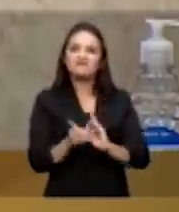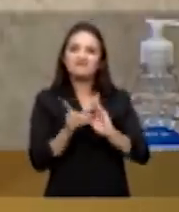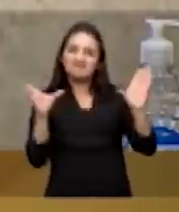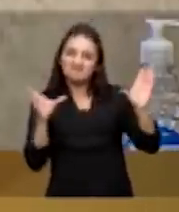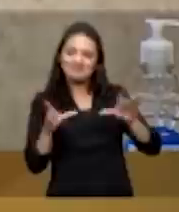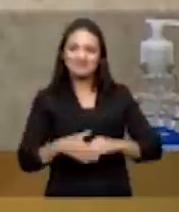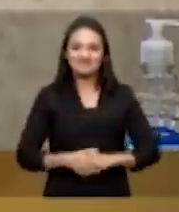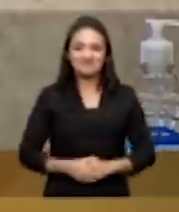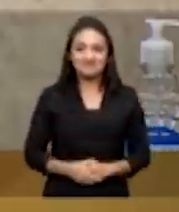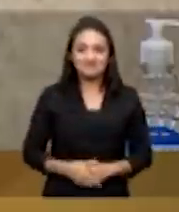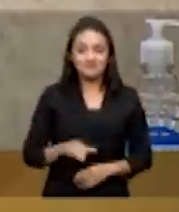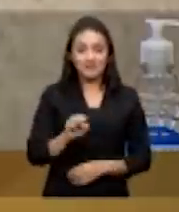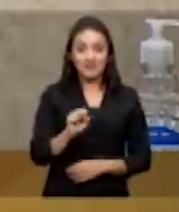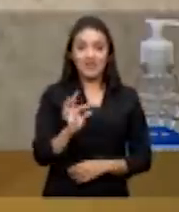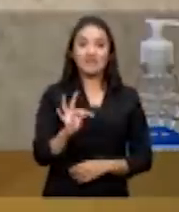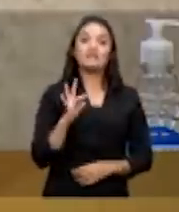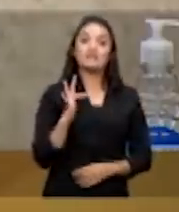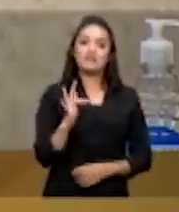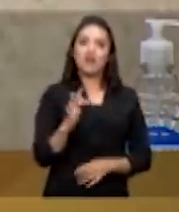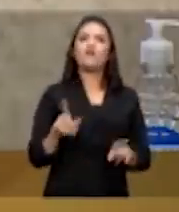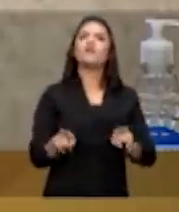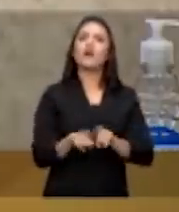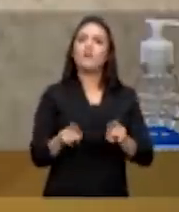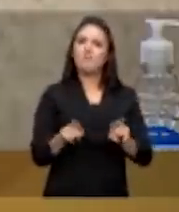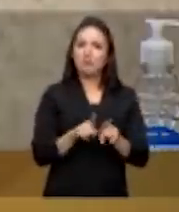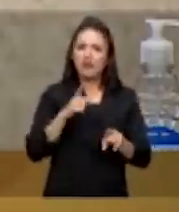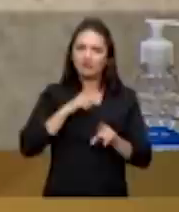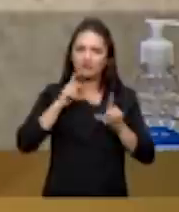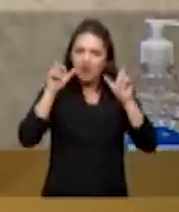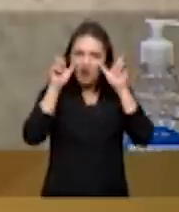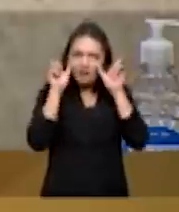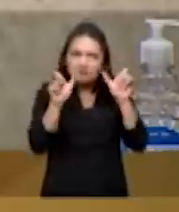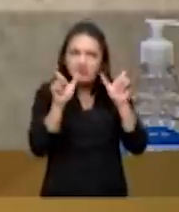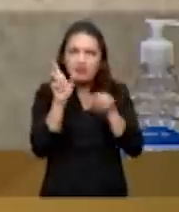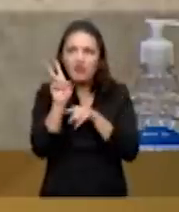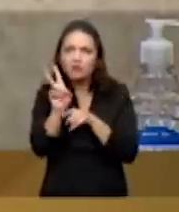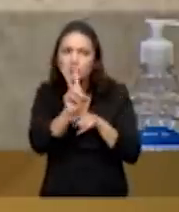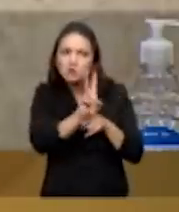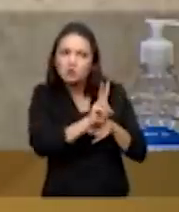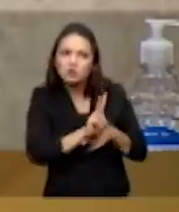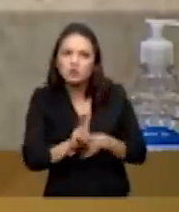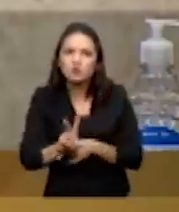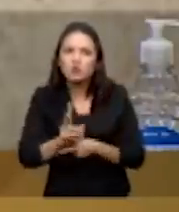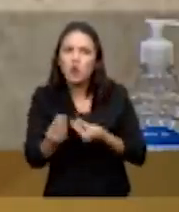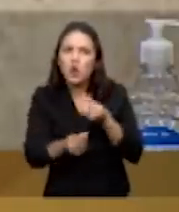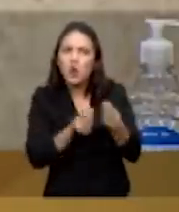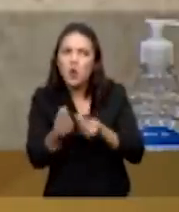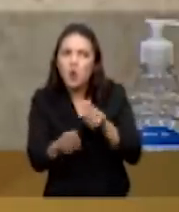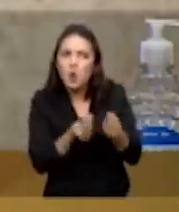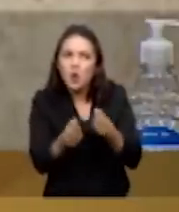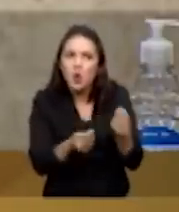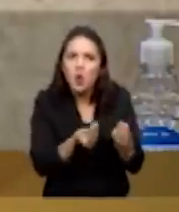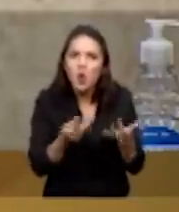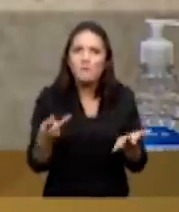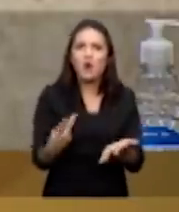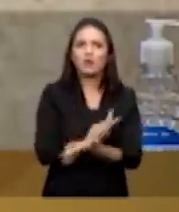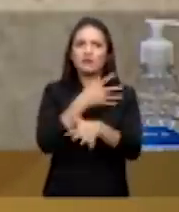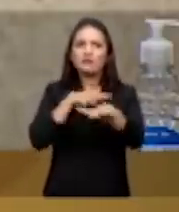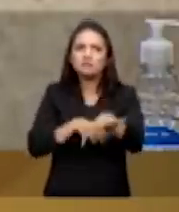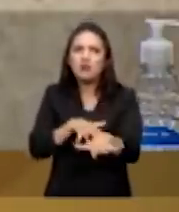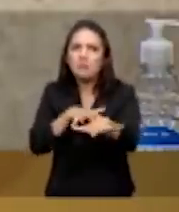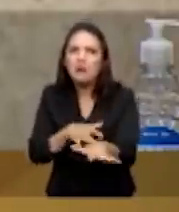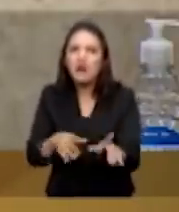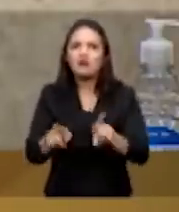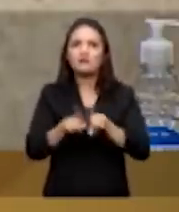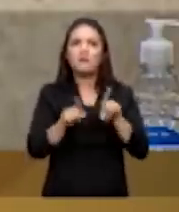Tribunal Federal também esteve atento à forma e ao conteúdo dos atos